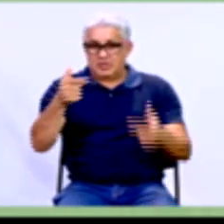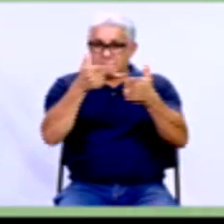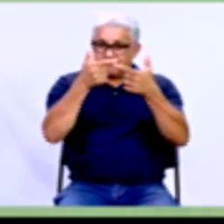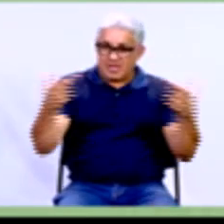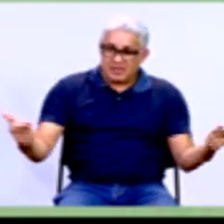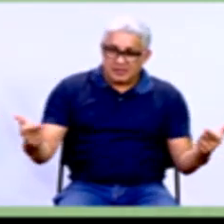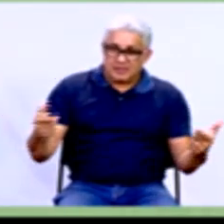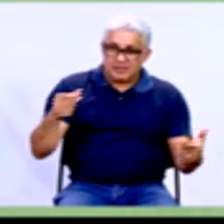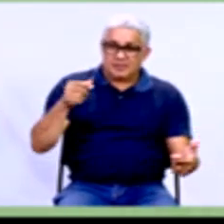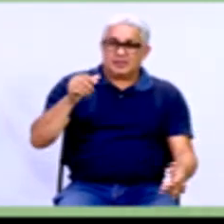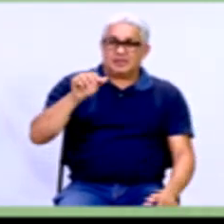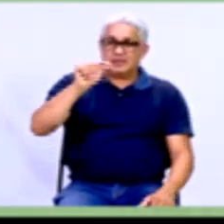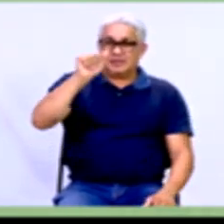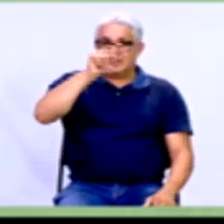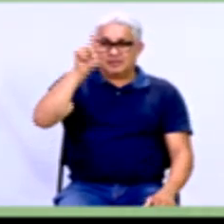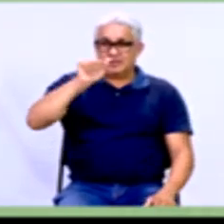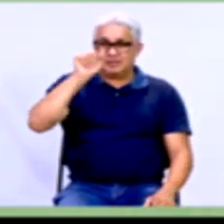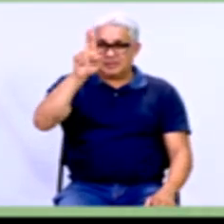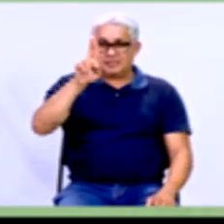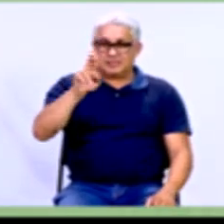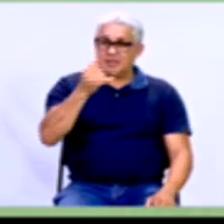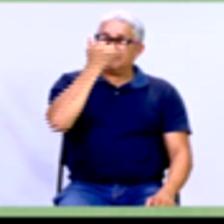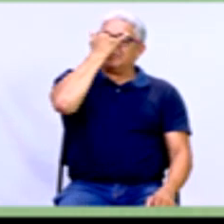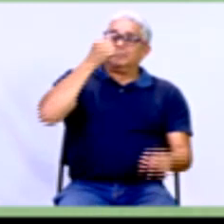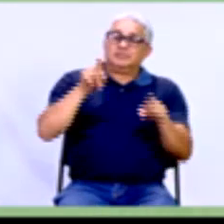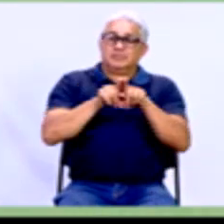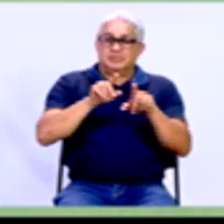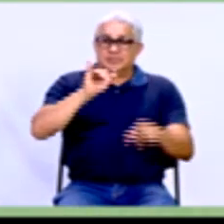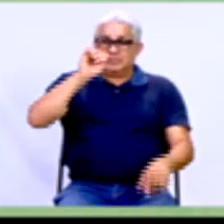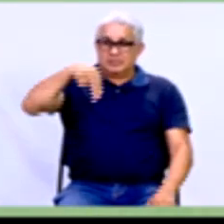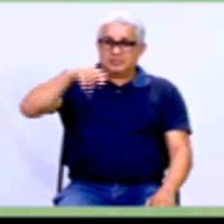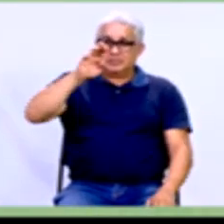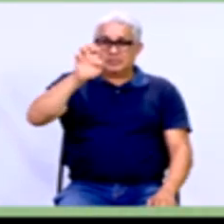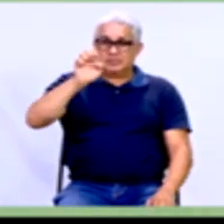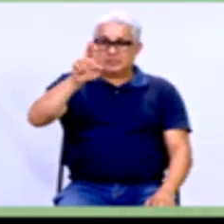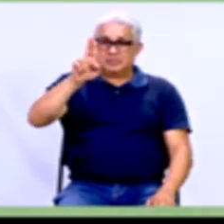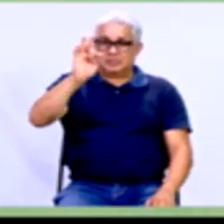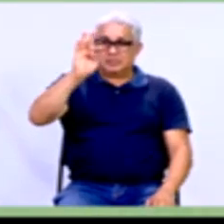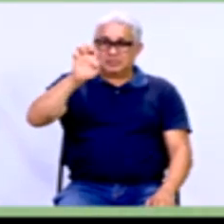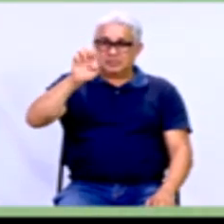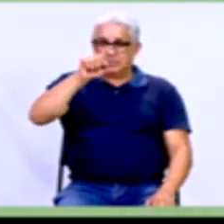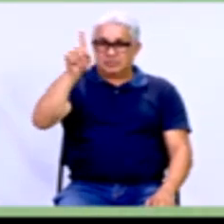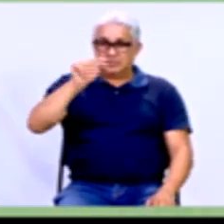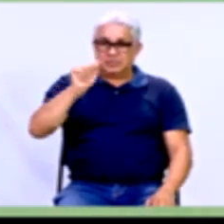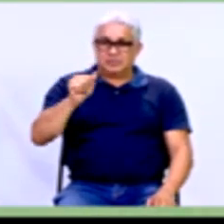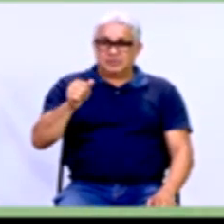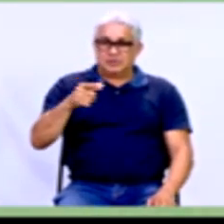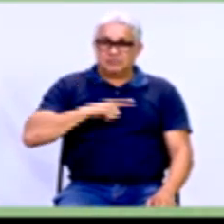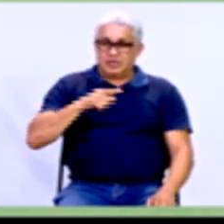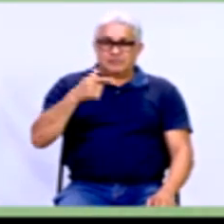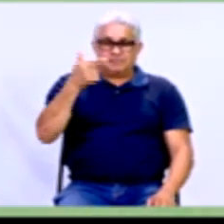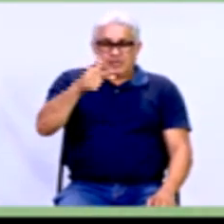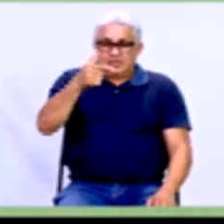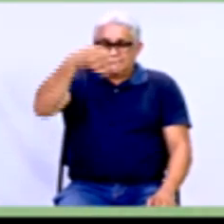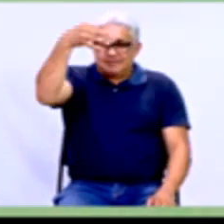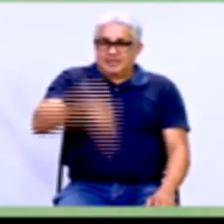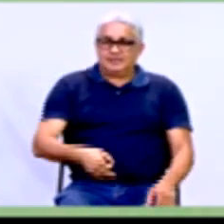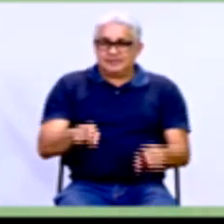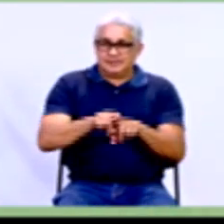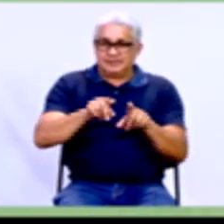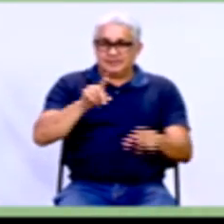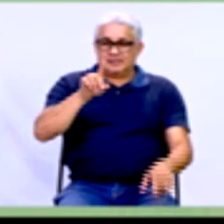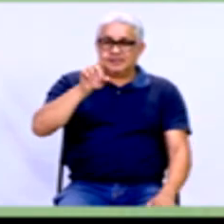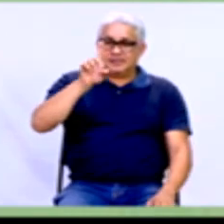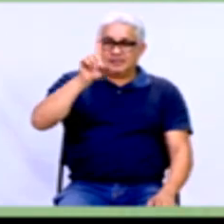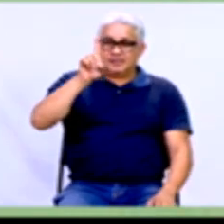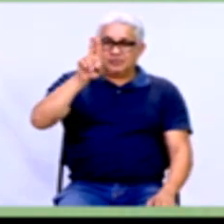azar, incerteza e duvidoso, dependendo do contexto, né? Então a gente sempre fala aí, na verdade quando a gente joga na loteria a gente fala,